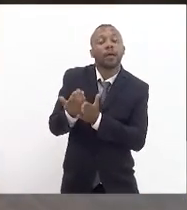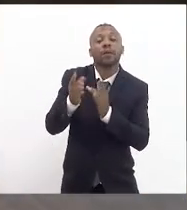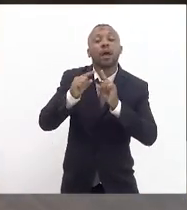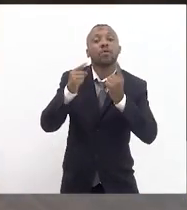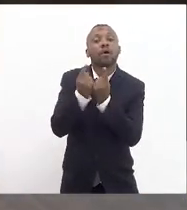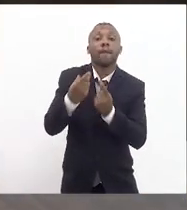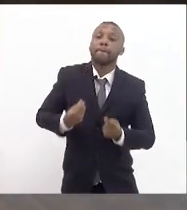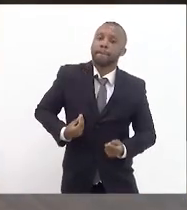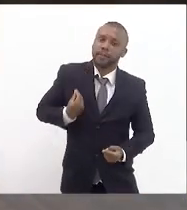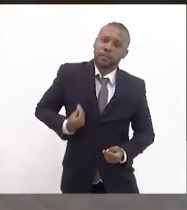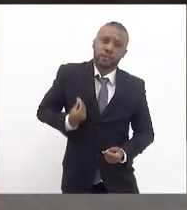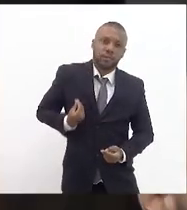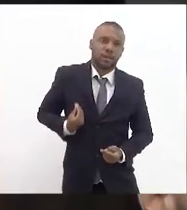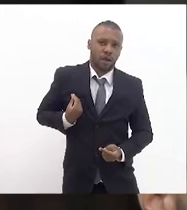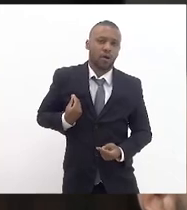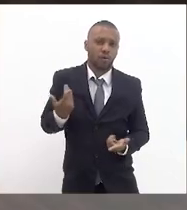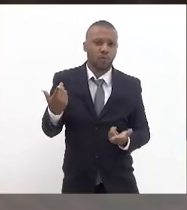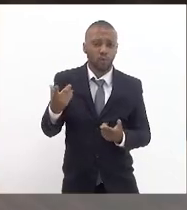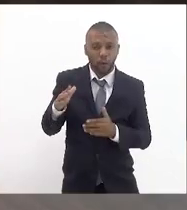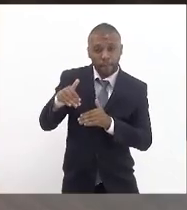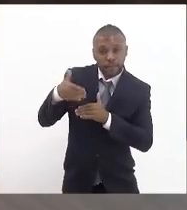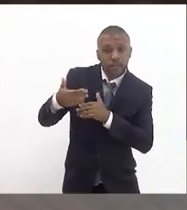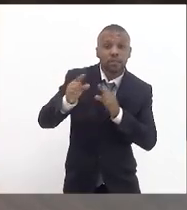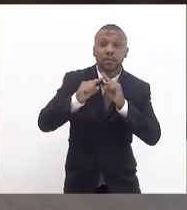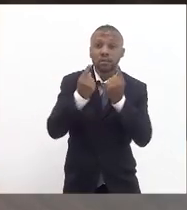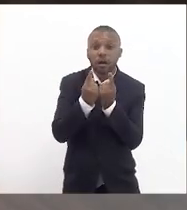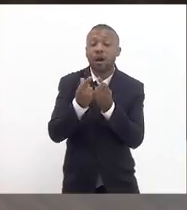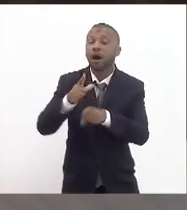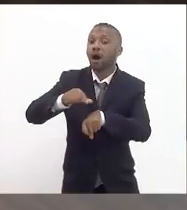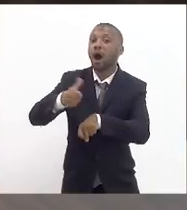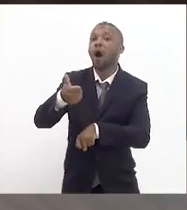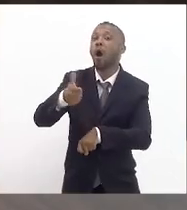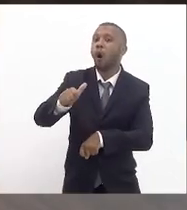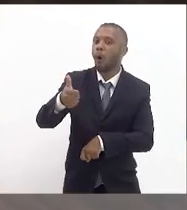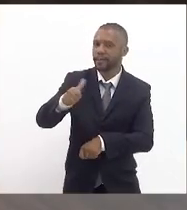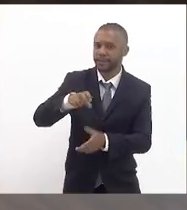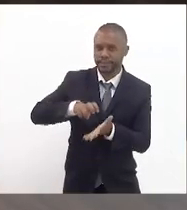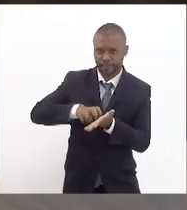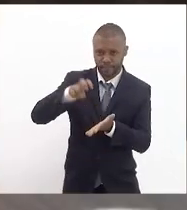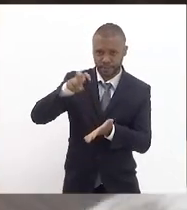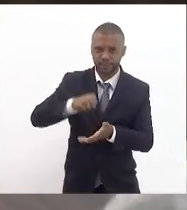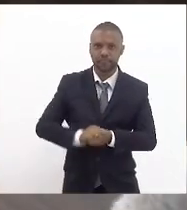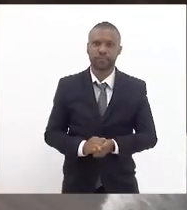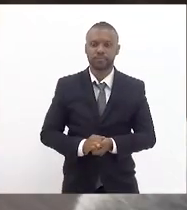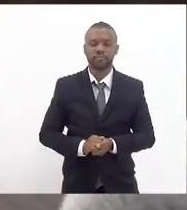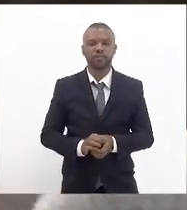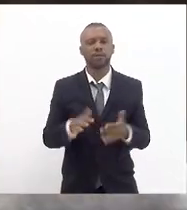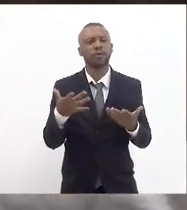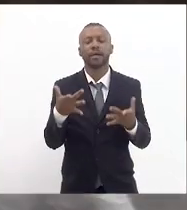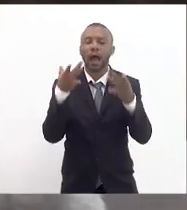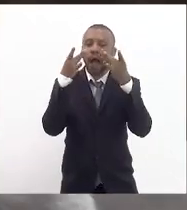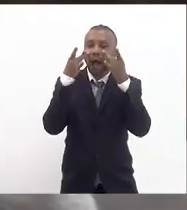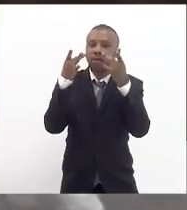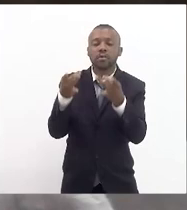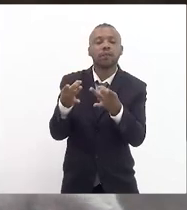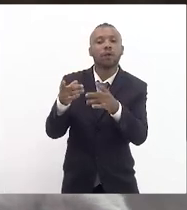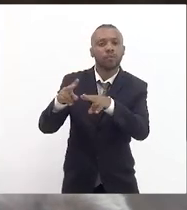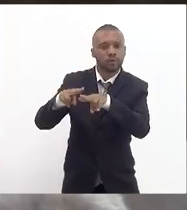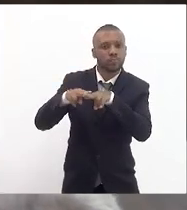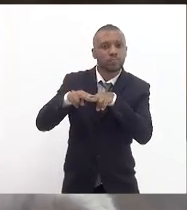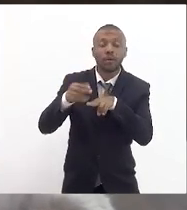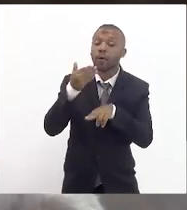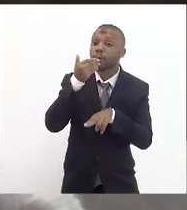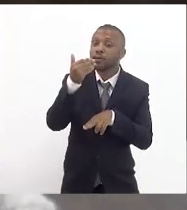presenciais. Então, a partir de semana que vem, 11 horas. Então, eu queria chamar a atenção, por essa razão, pedir a Vossa Excelência